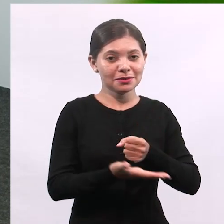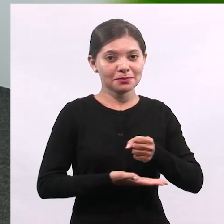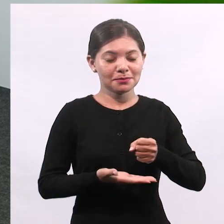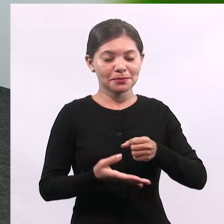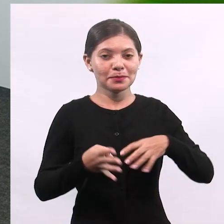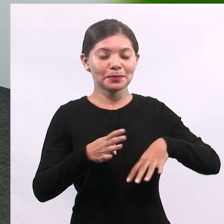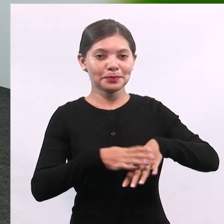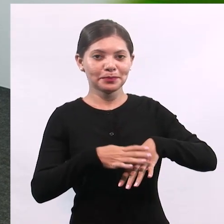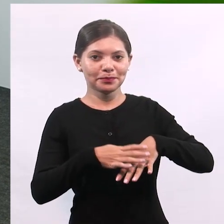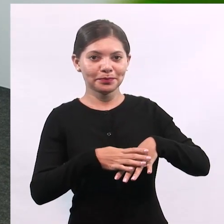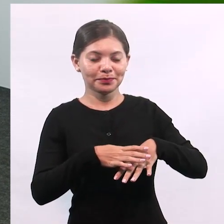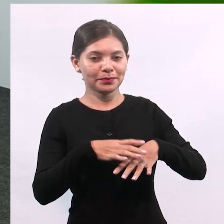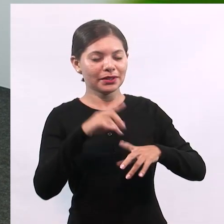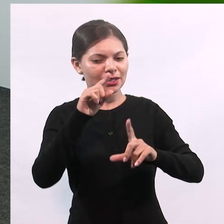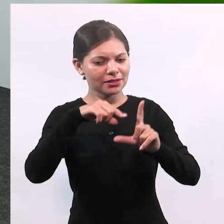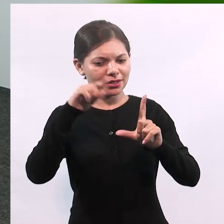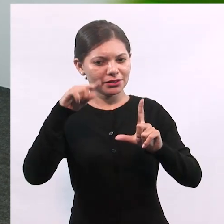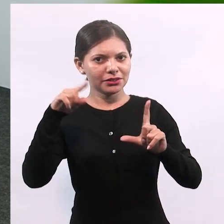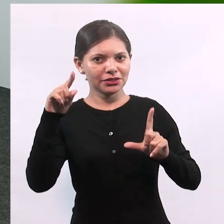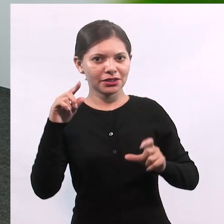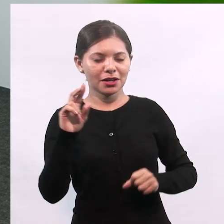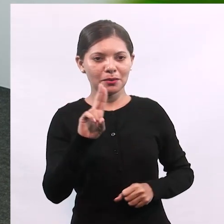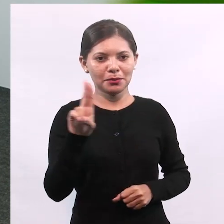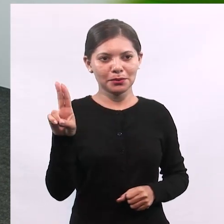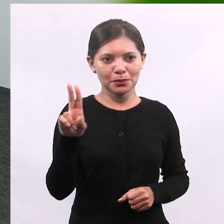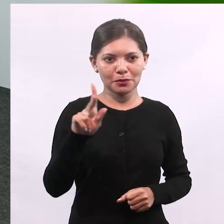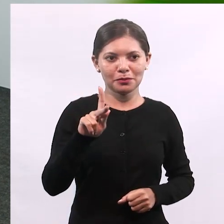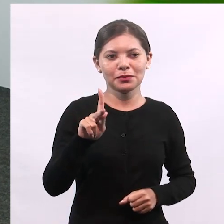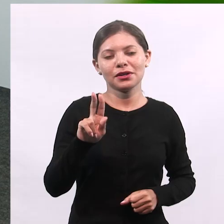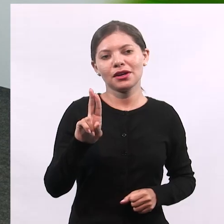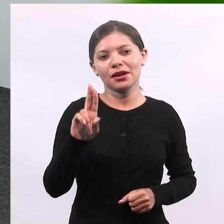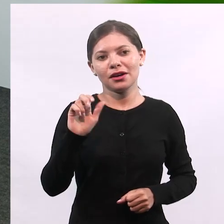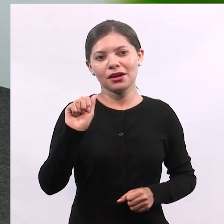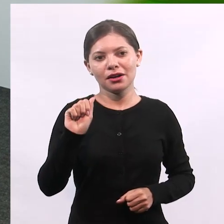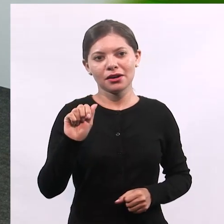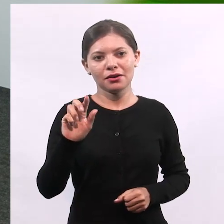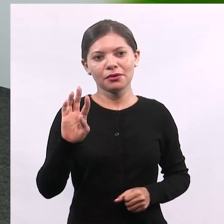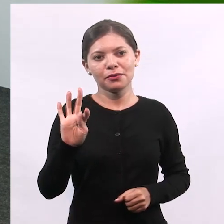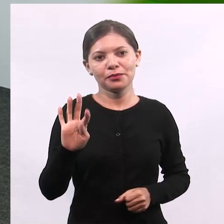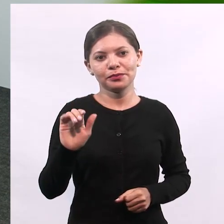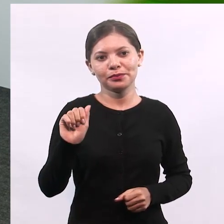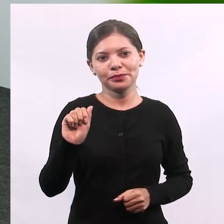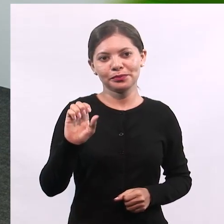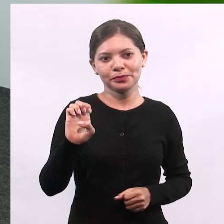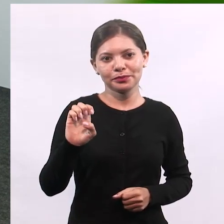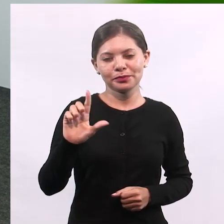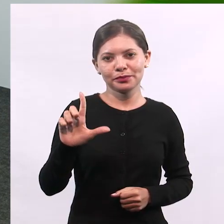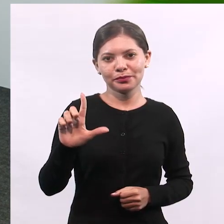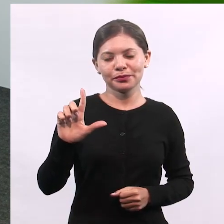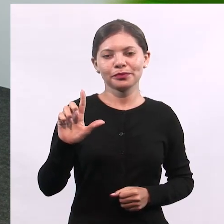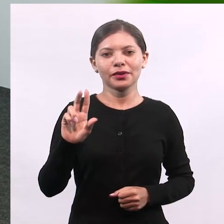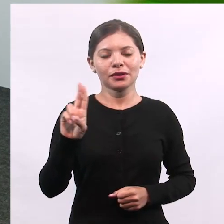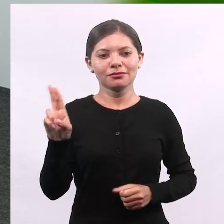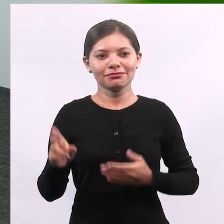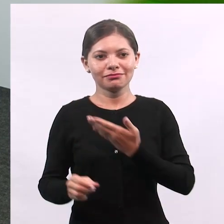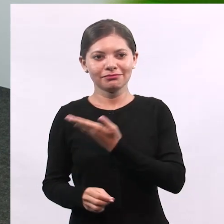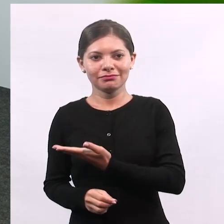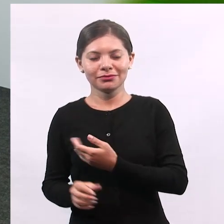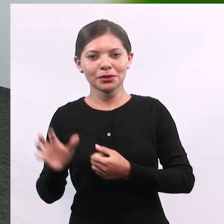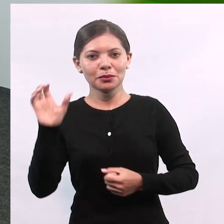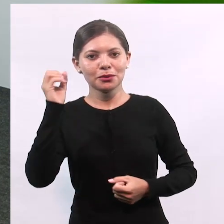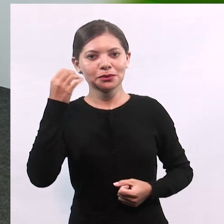me chamo Rafael link e serei o seu professor durante essa jornada como áudio descrição Eu sou um homem loiro